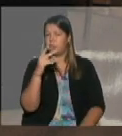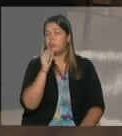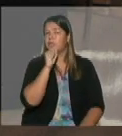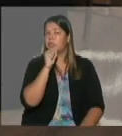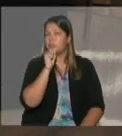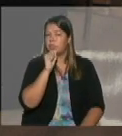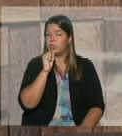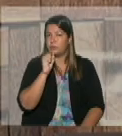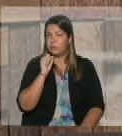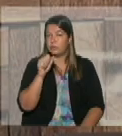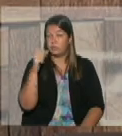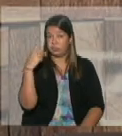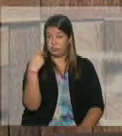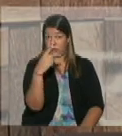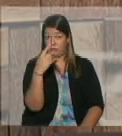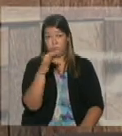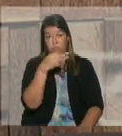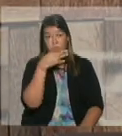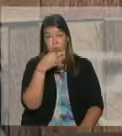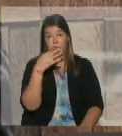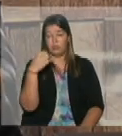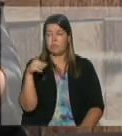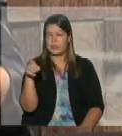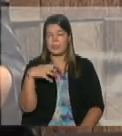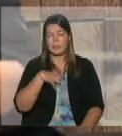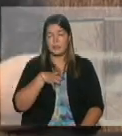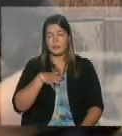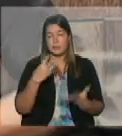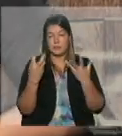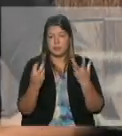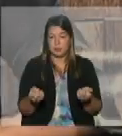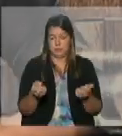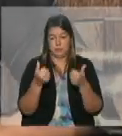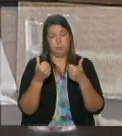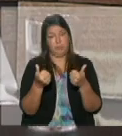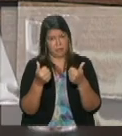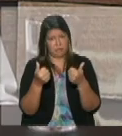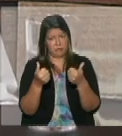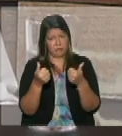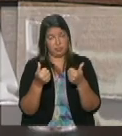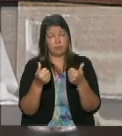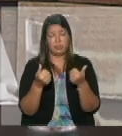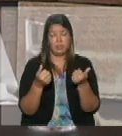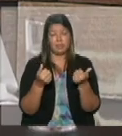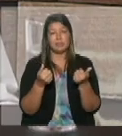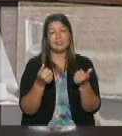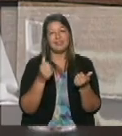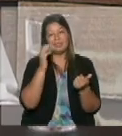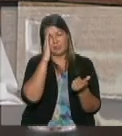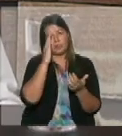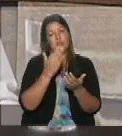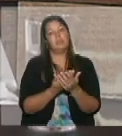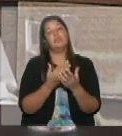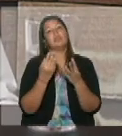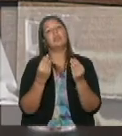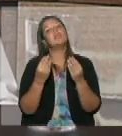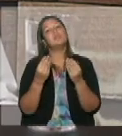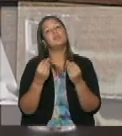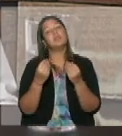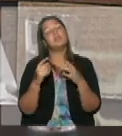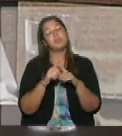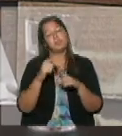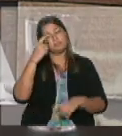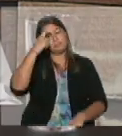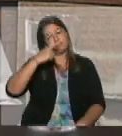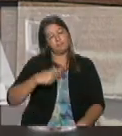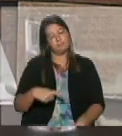a opinião dela fez com que você revisse aquilo, você aceitou bem aquilo? Claro, eu confiava muito nela. E eu também fiz uma